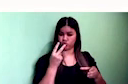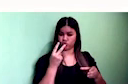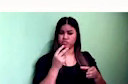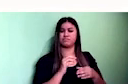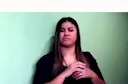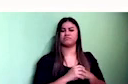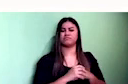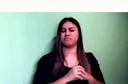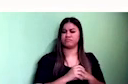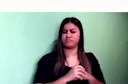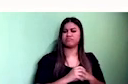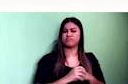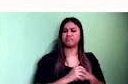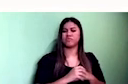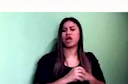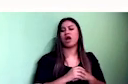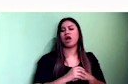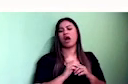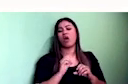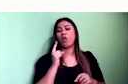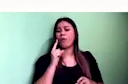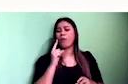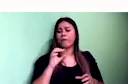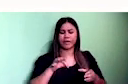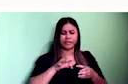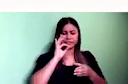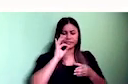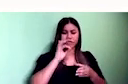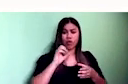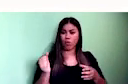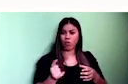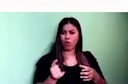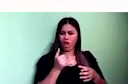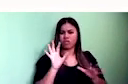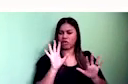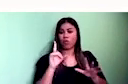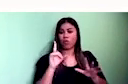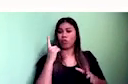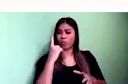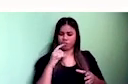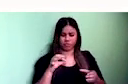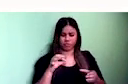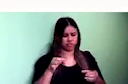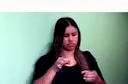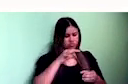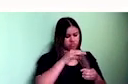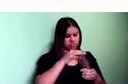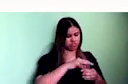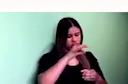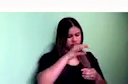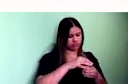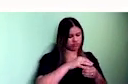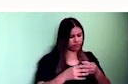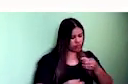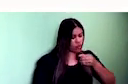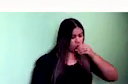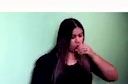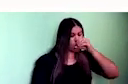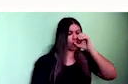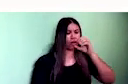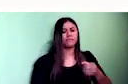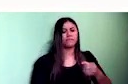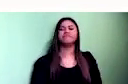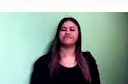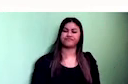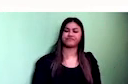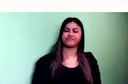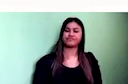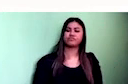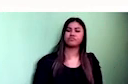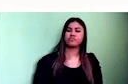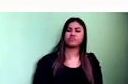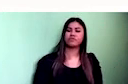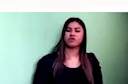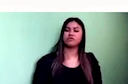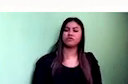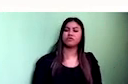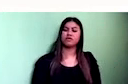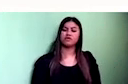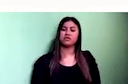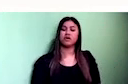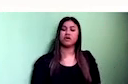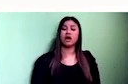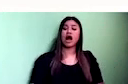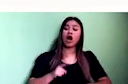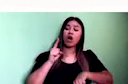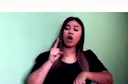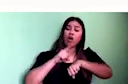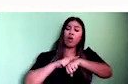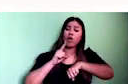tá? Para você colocar de 1 a 2 colherzinhas de chá. E quanto que eu tomo? Você toma 1 a 2 xícaras de chá antes